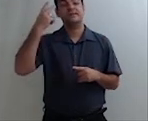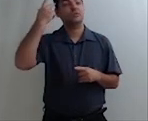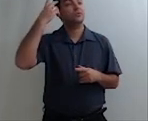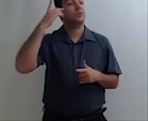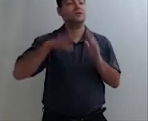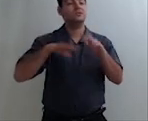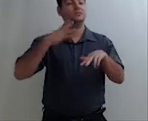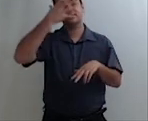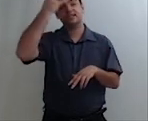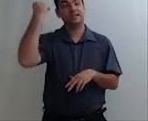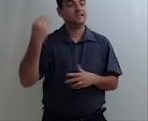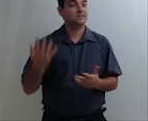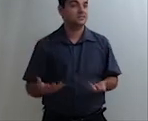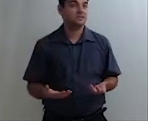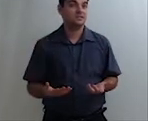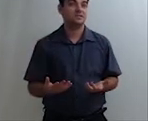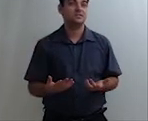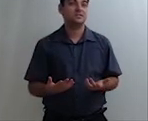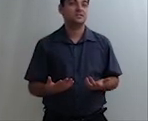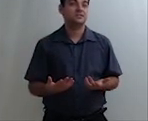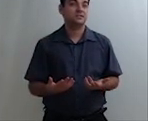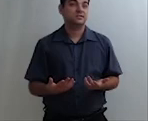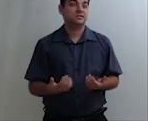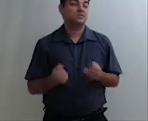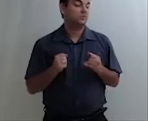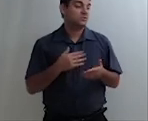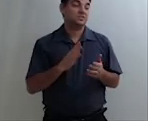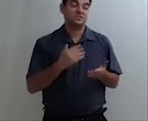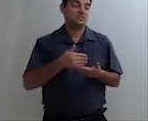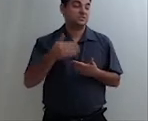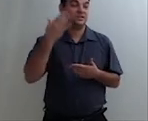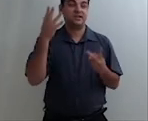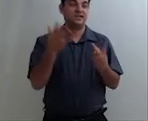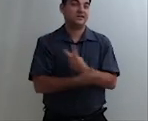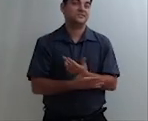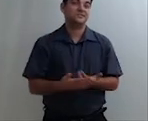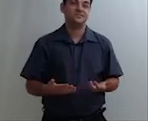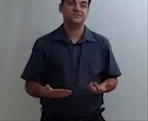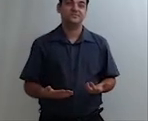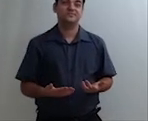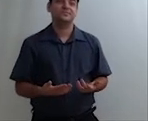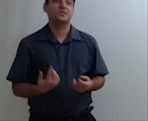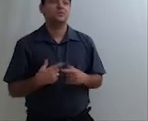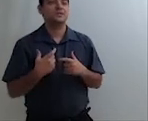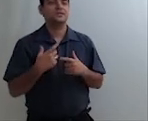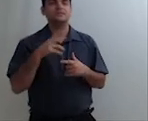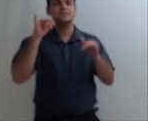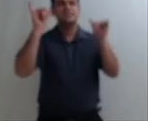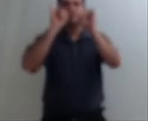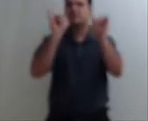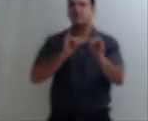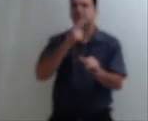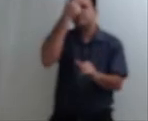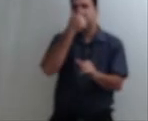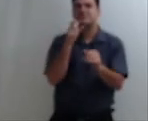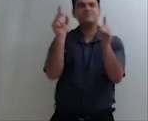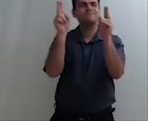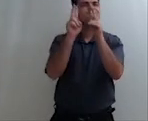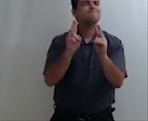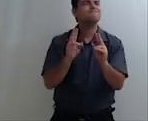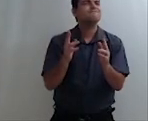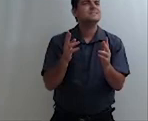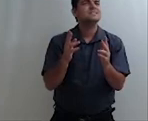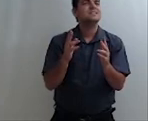identificadora de pessoa Inicial com erro A fixação da da imagem do reconhecido tende a substituir a